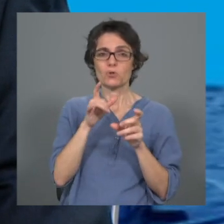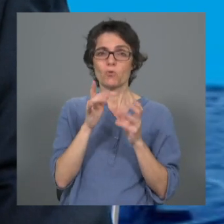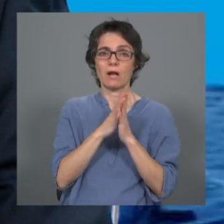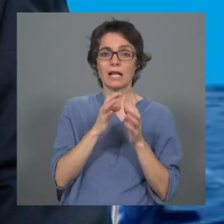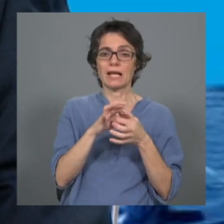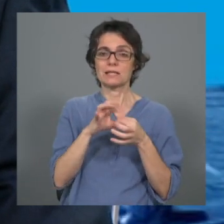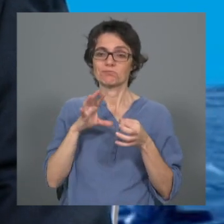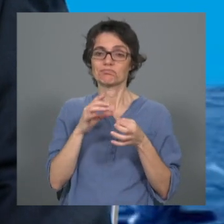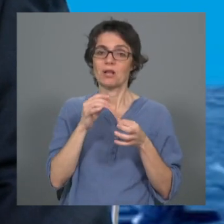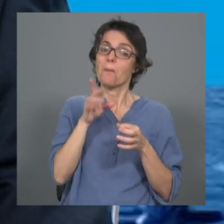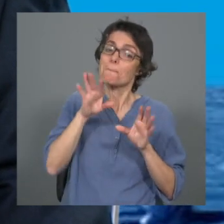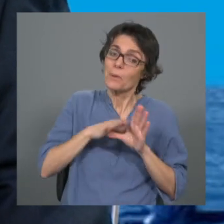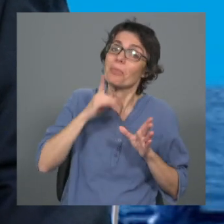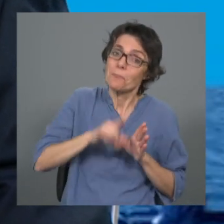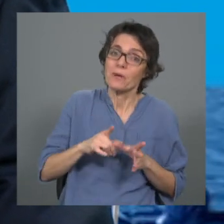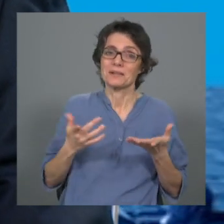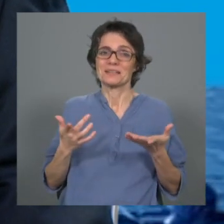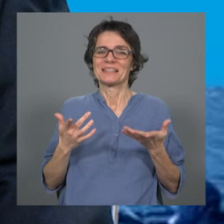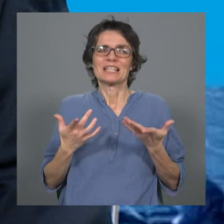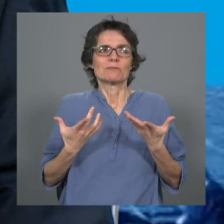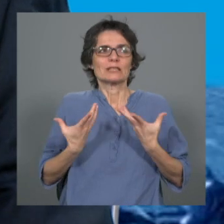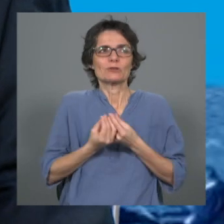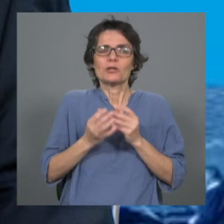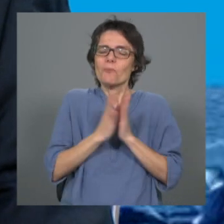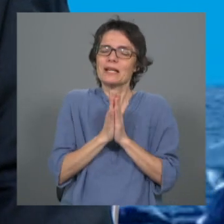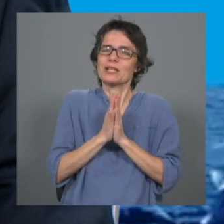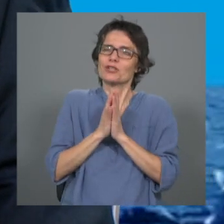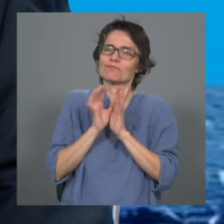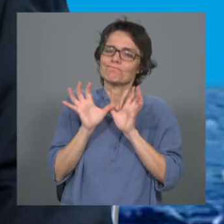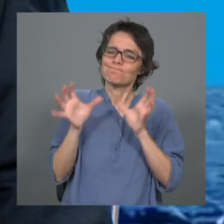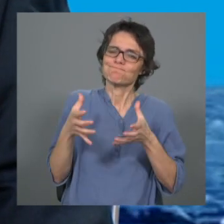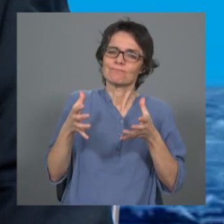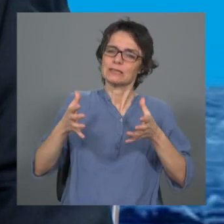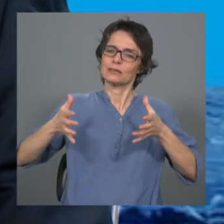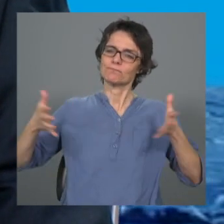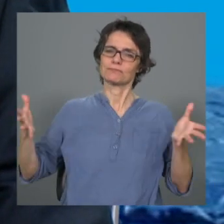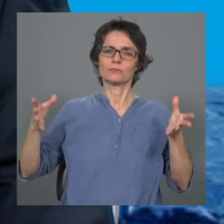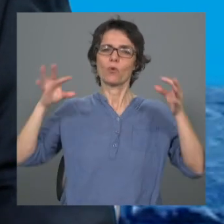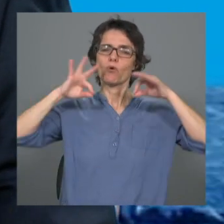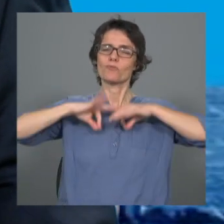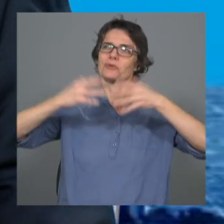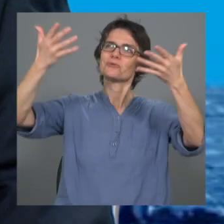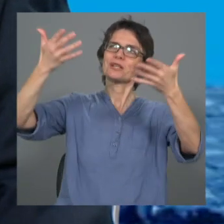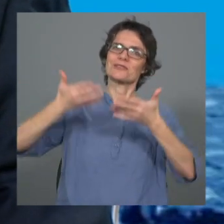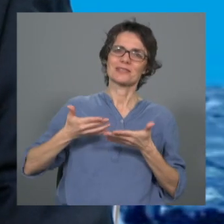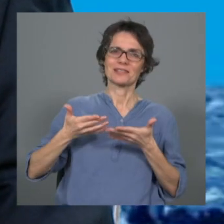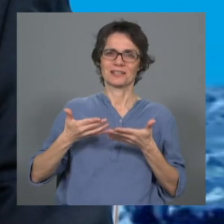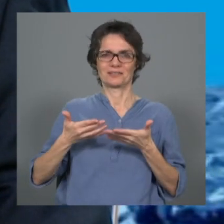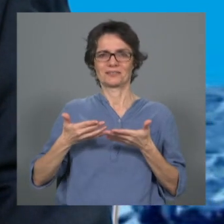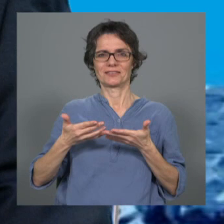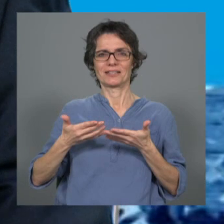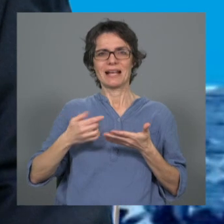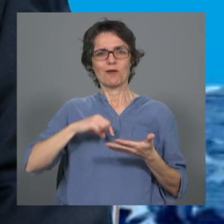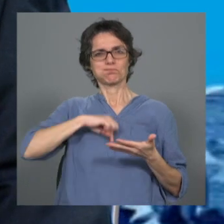Havia alguém que dizia que foi uma experiência de Pentecostes, a Igreja reunida, a abrir-se à ação do Espírito Santo e saindo também dali